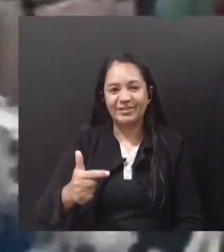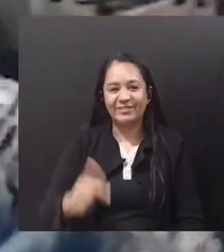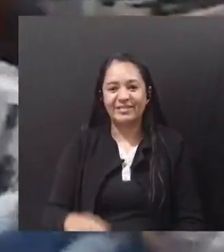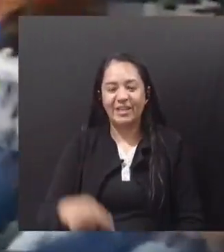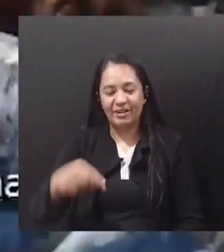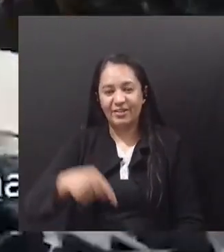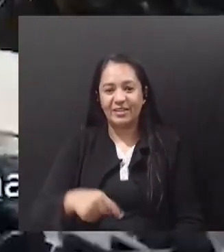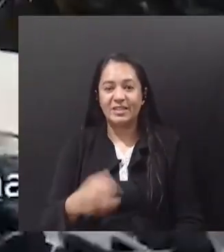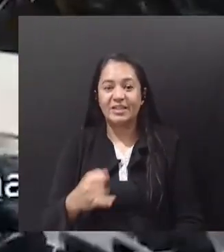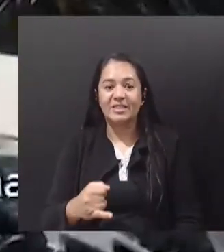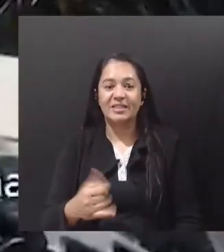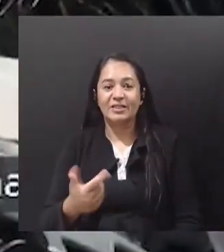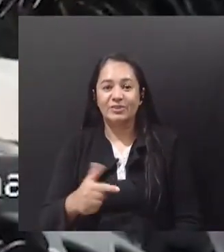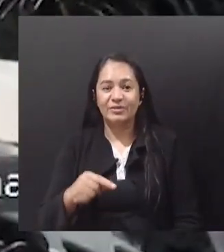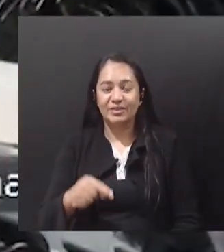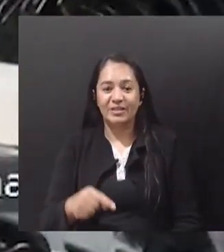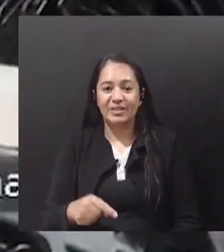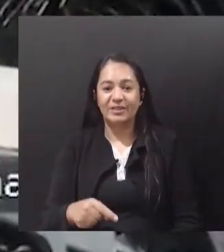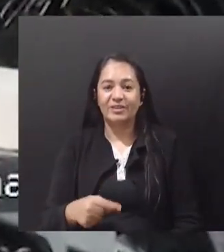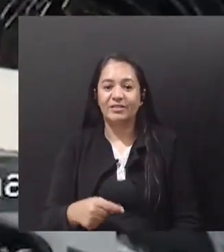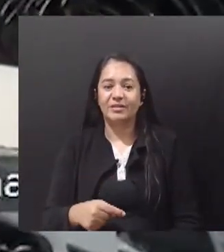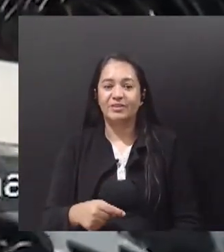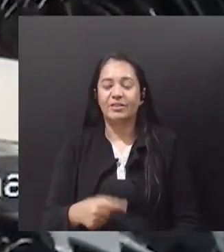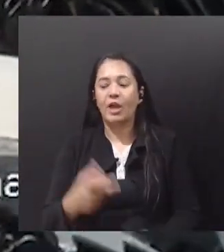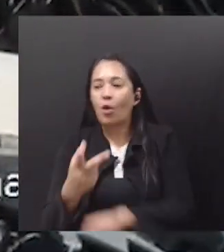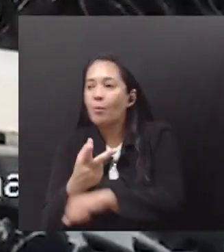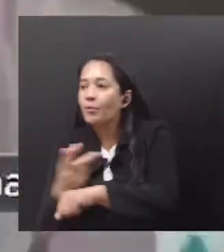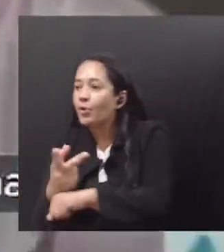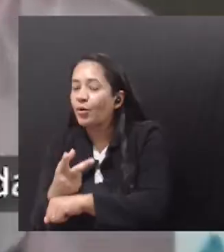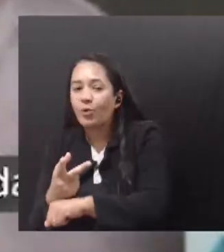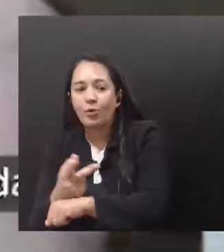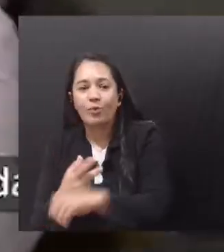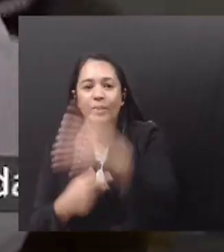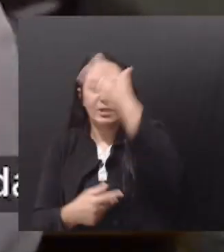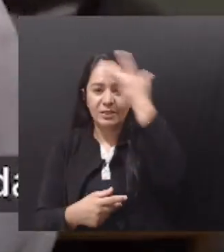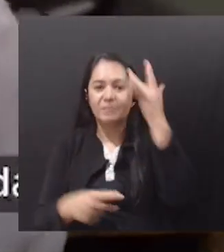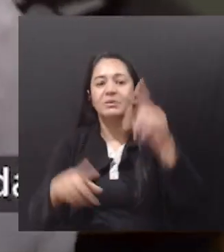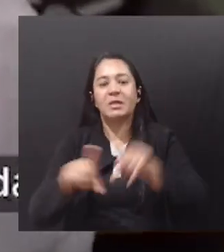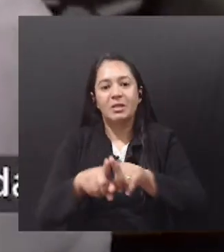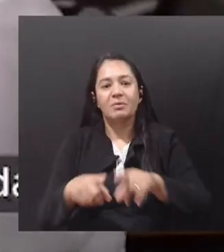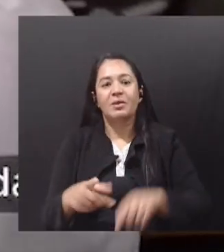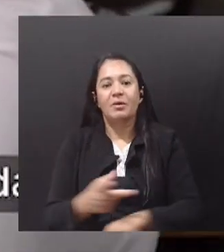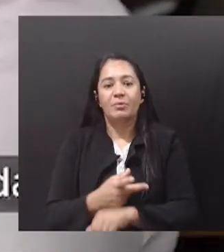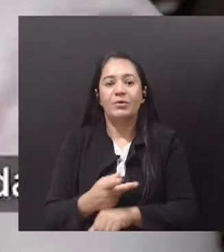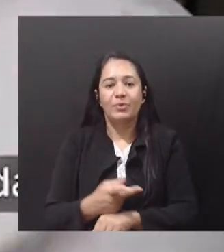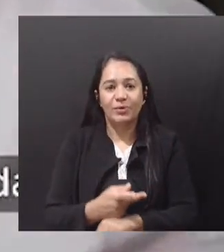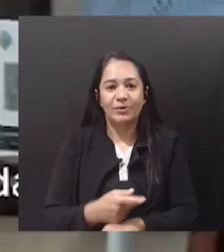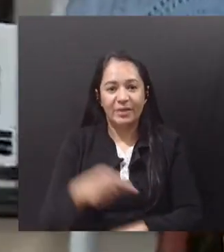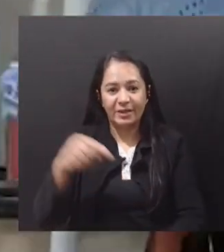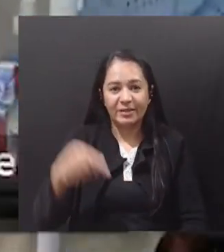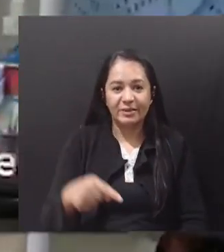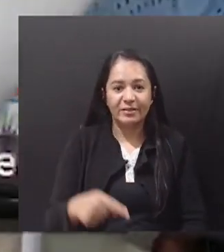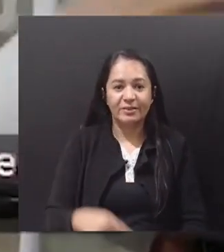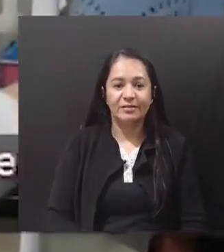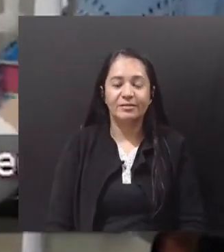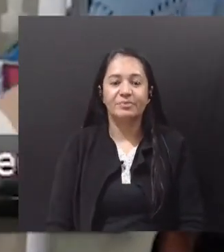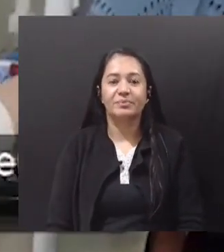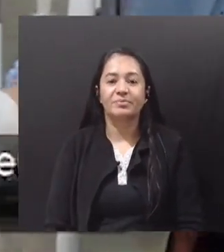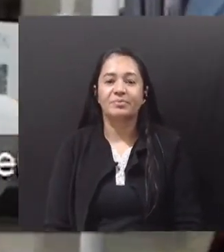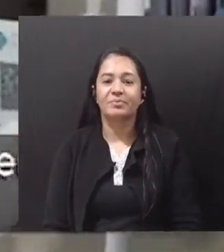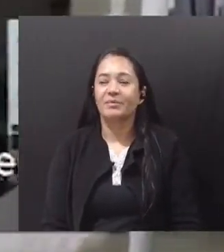tem da roupa que está separada, eu venho até aqui, ou qualquer uma das meninas, outras voluntárias vem, pega a roupa aqui mesmo, que a gente vai vender e passa para